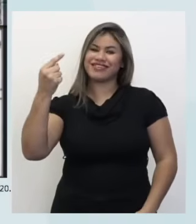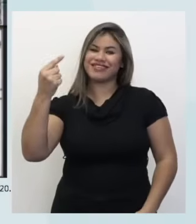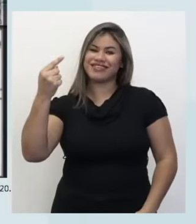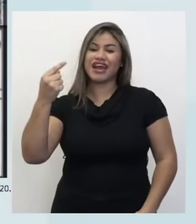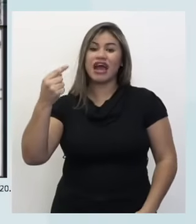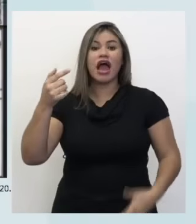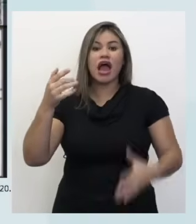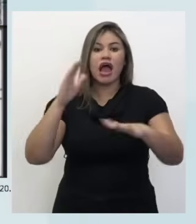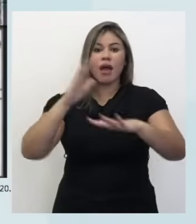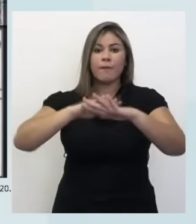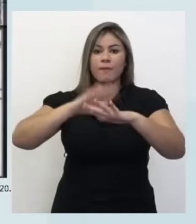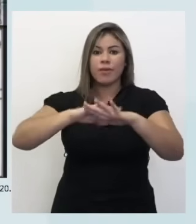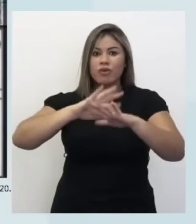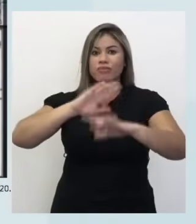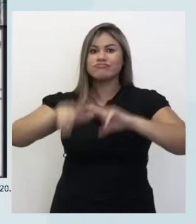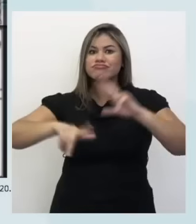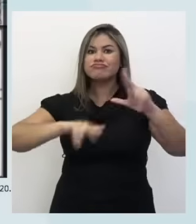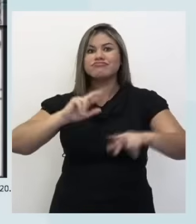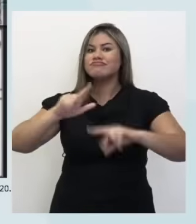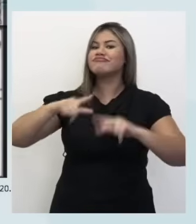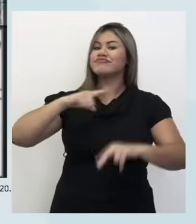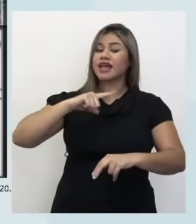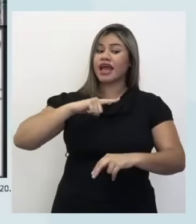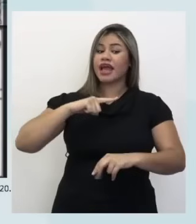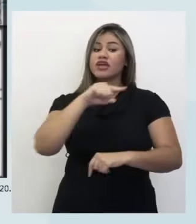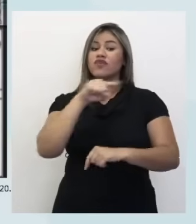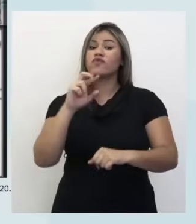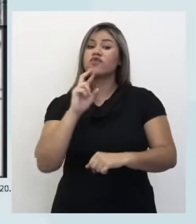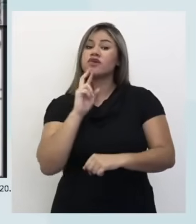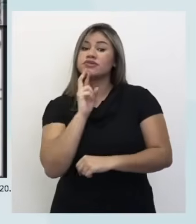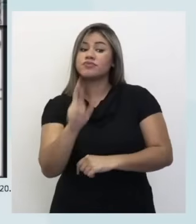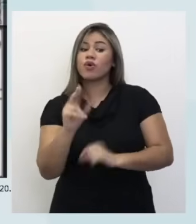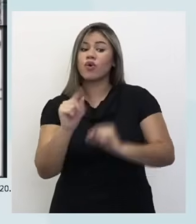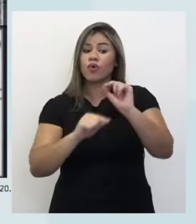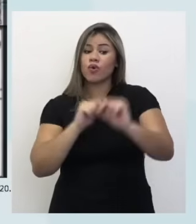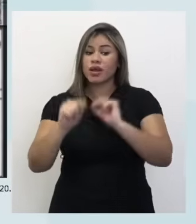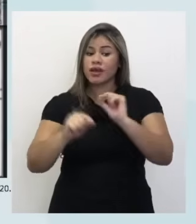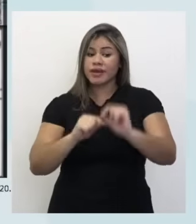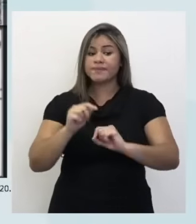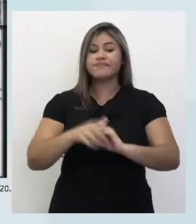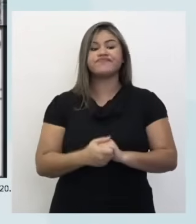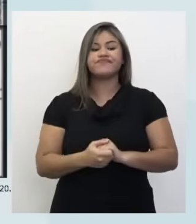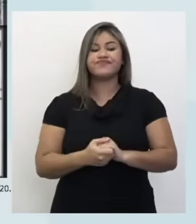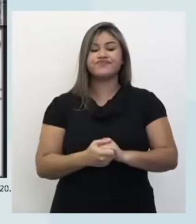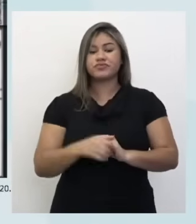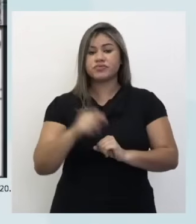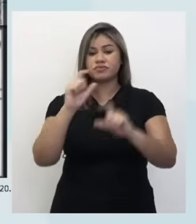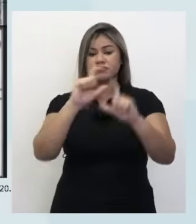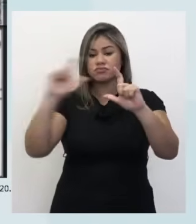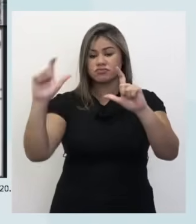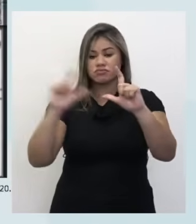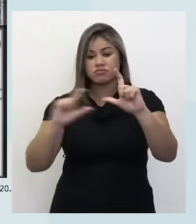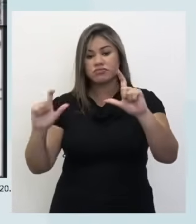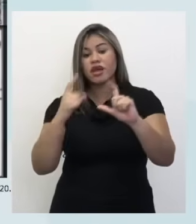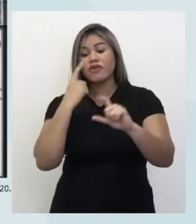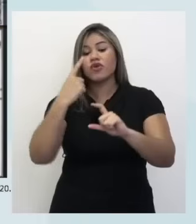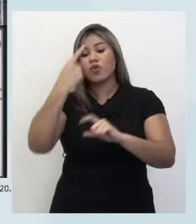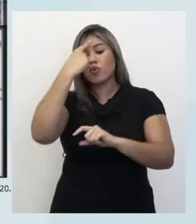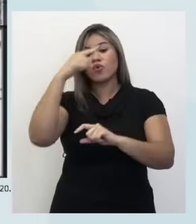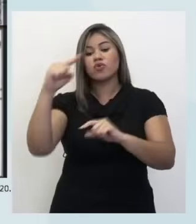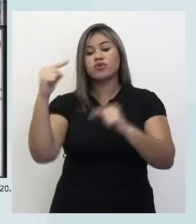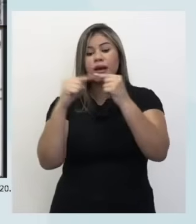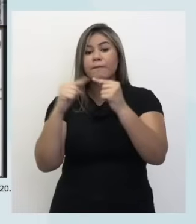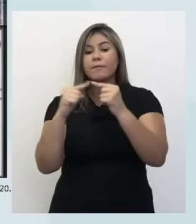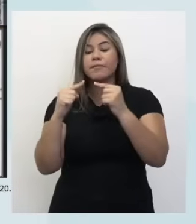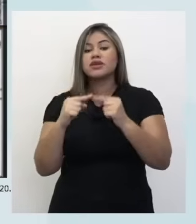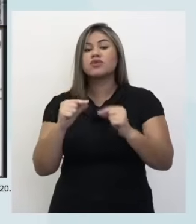é diferenciada. Então, eu quero que vocês respondam de acordo com o que vocês estão vendo aqui. De acordo com a tirinha, o último quadrinho revela que a